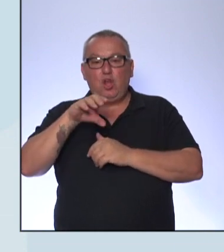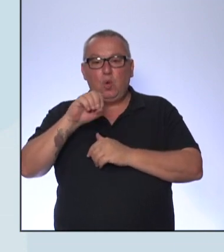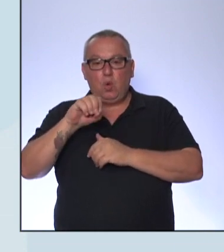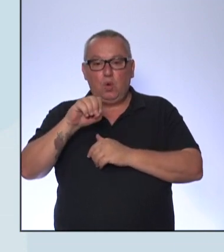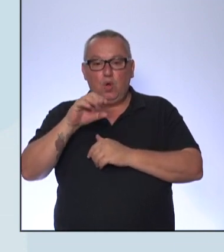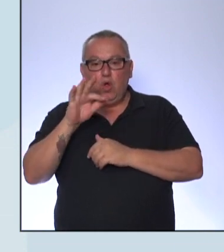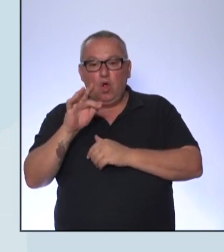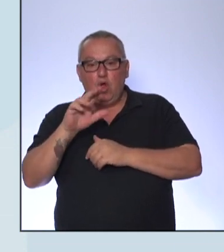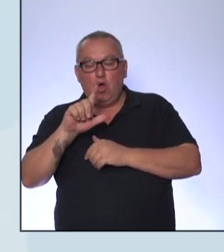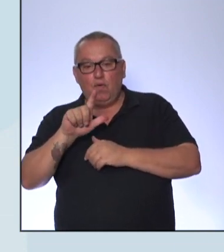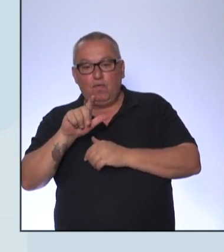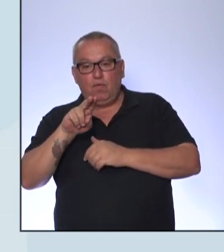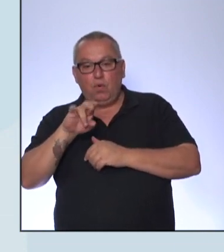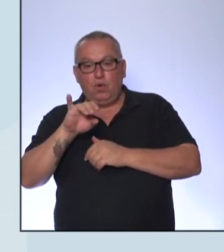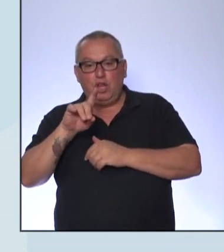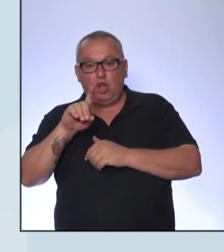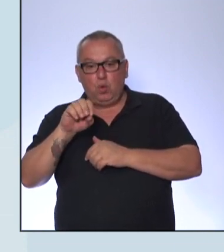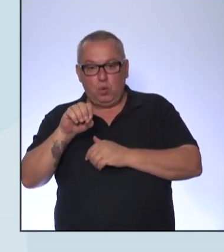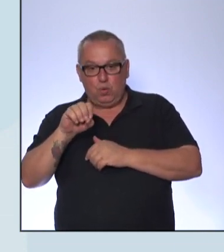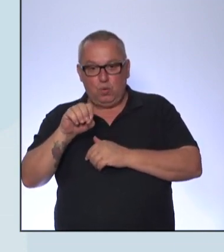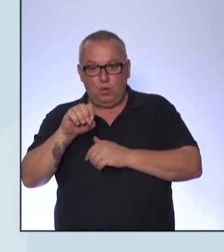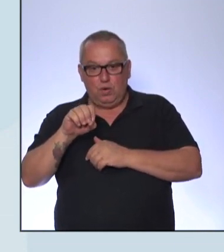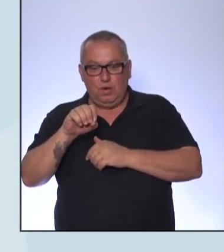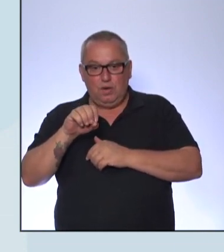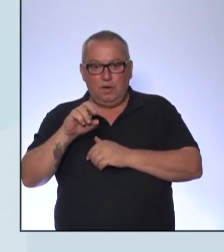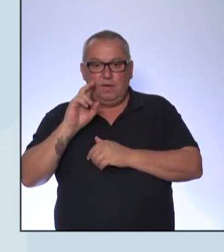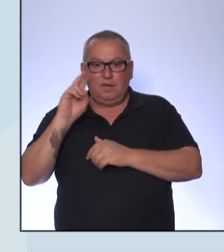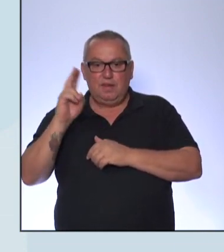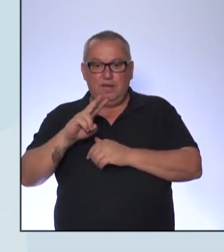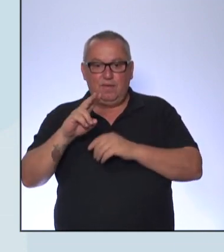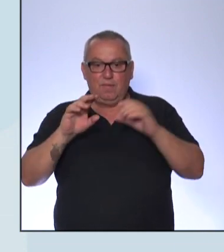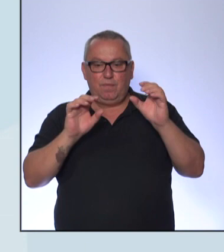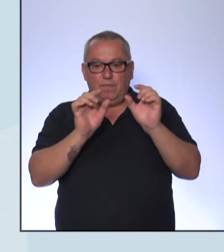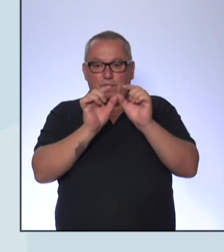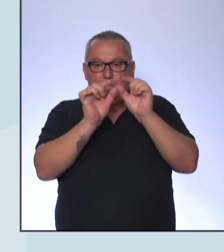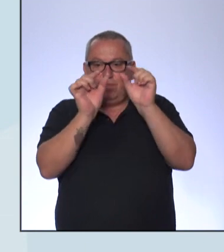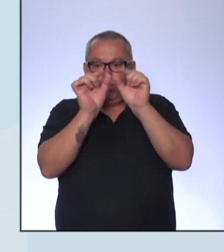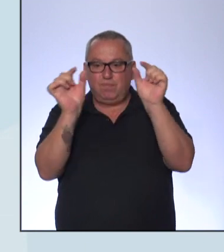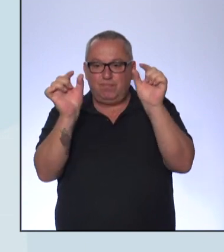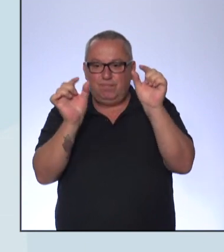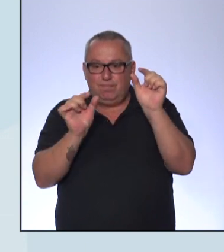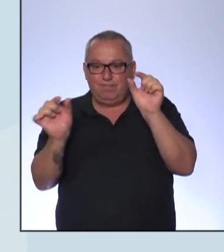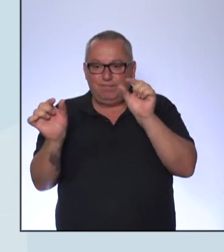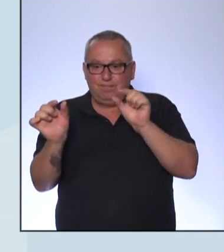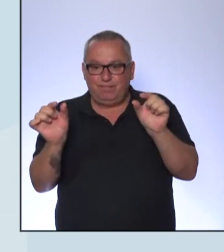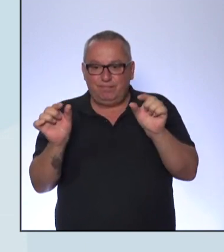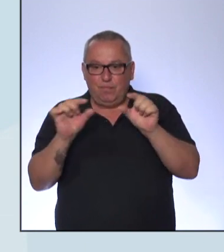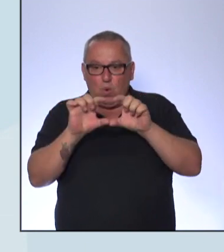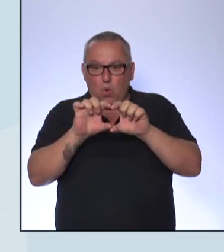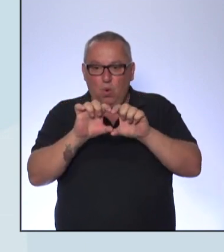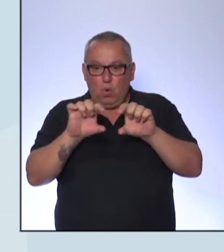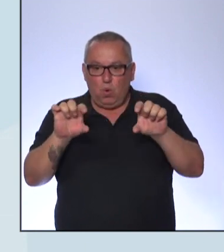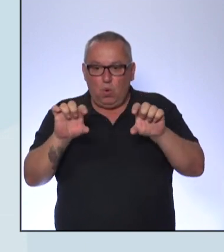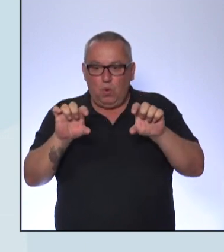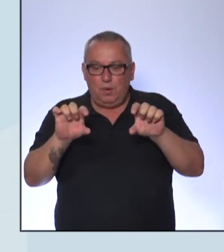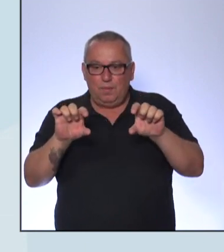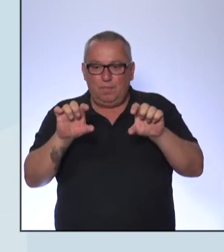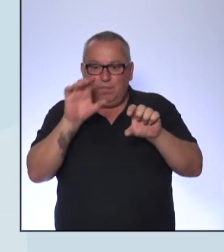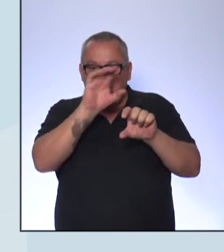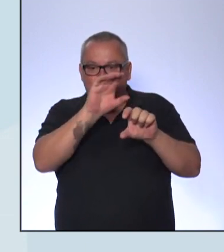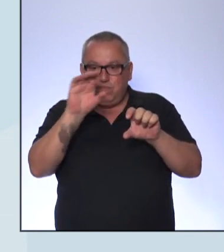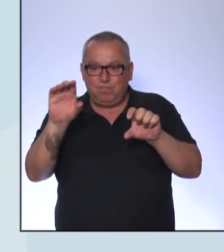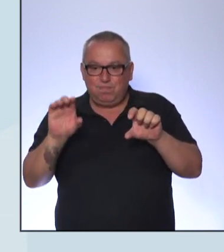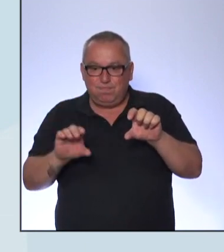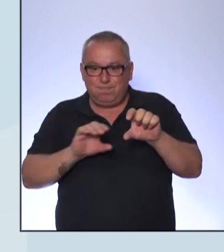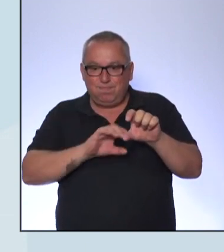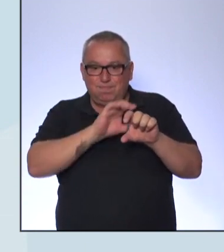do mosaico fluido? Se vocês observarem, ele forma um mosaico mesmo, né? Essa interação de formas. E fluido por